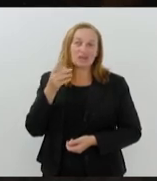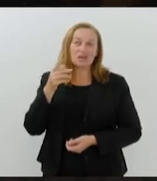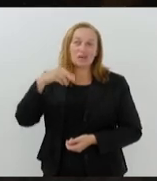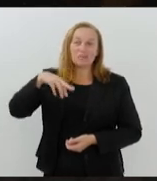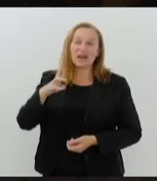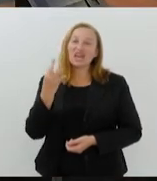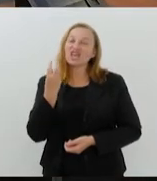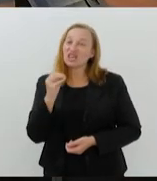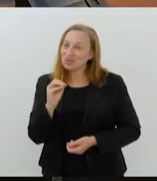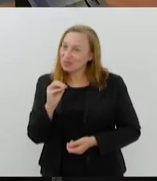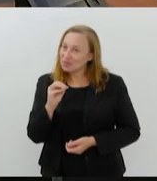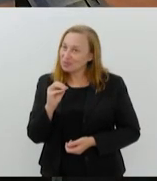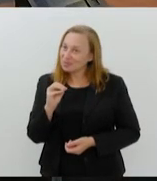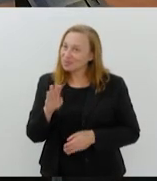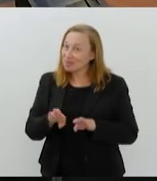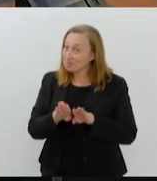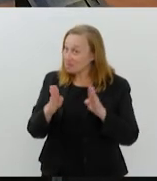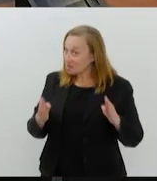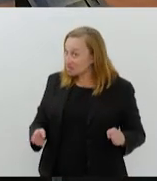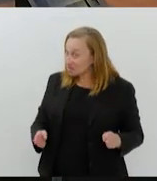Marquinhos, da mesa,